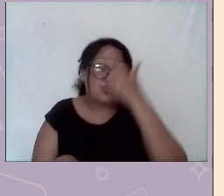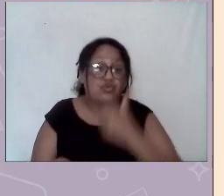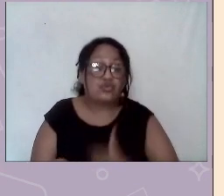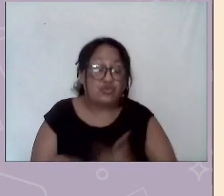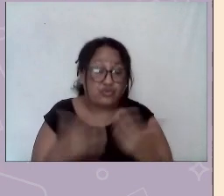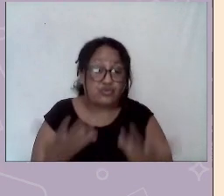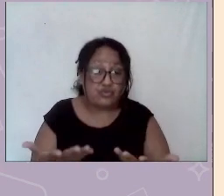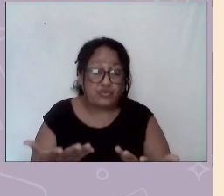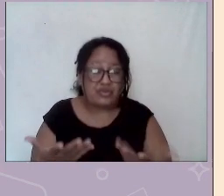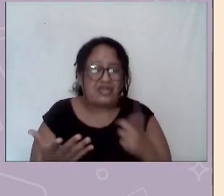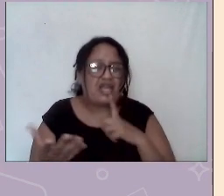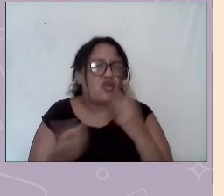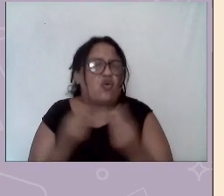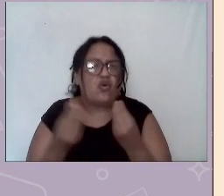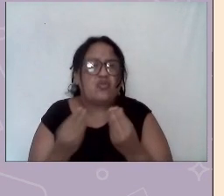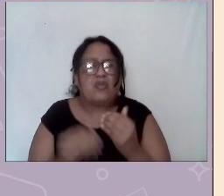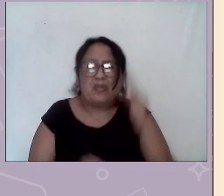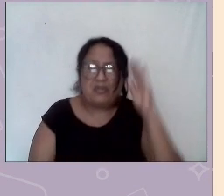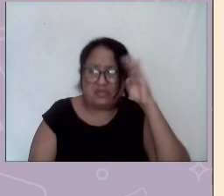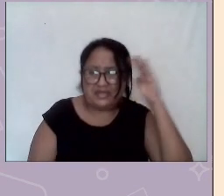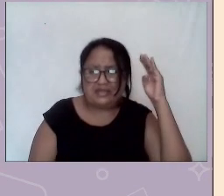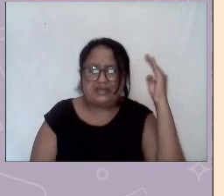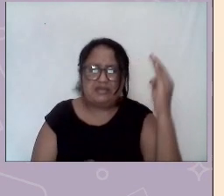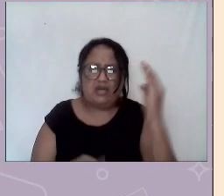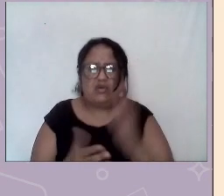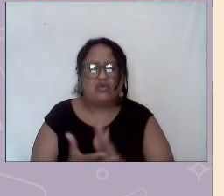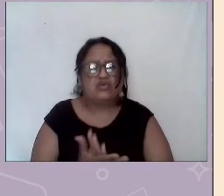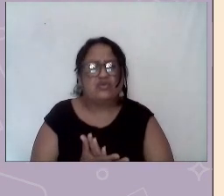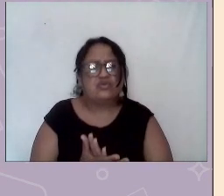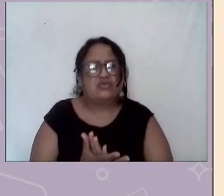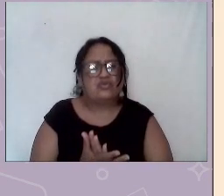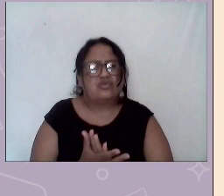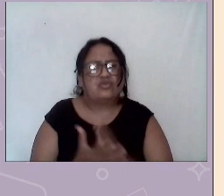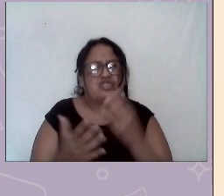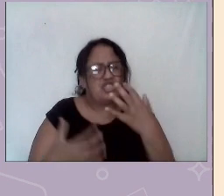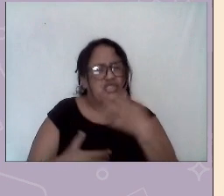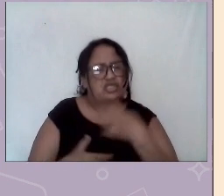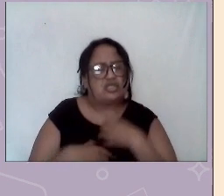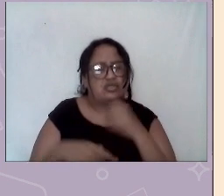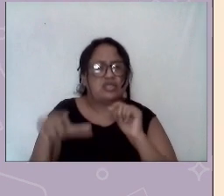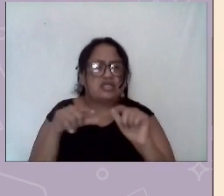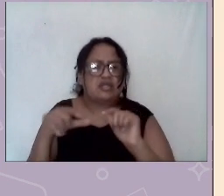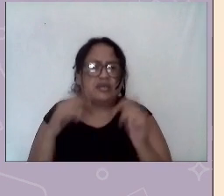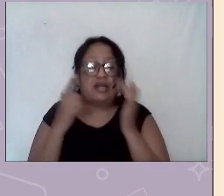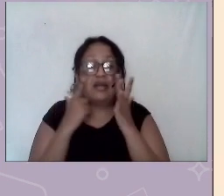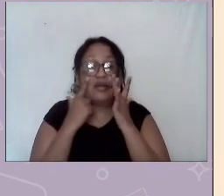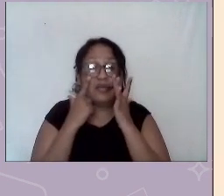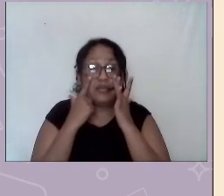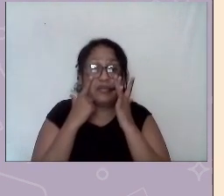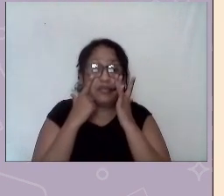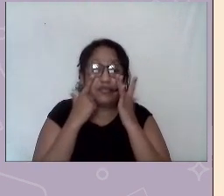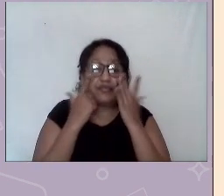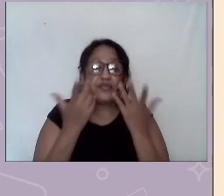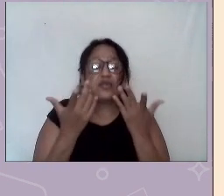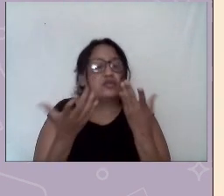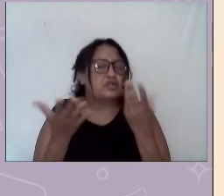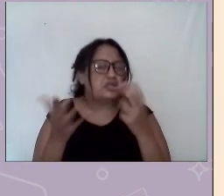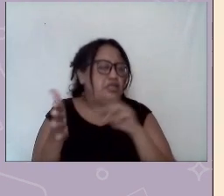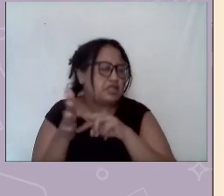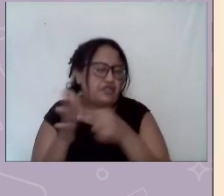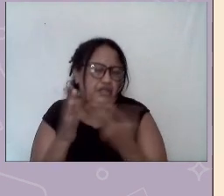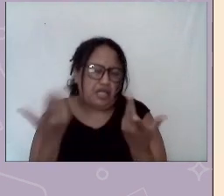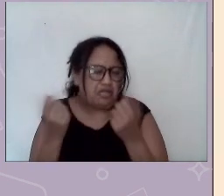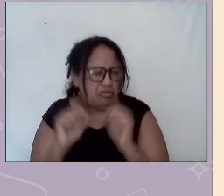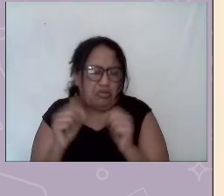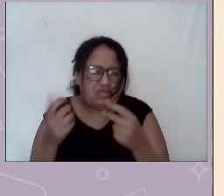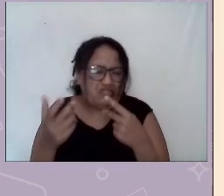tem como principal forma de trabalhar né o principal significado vamos dizer assim no